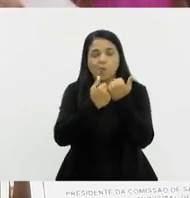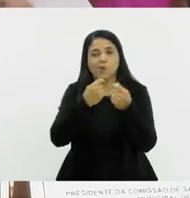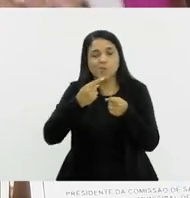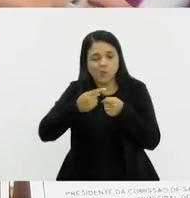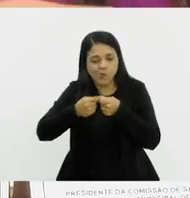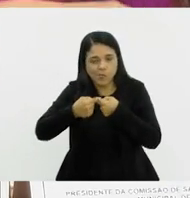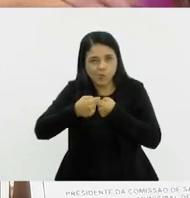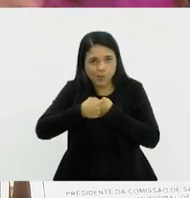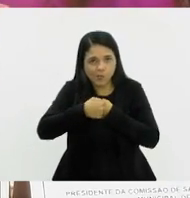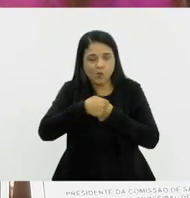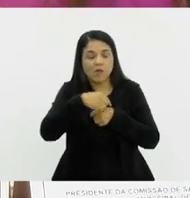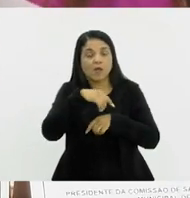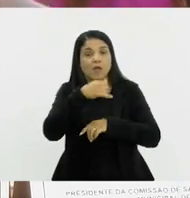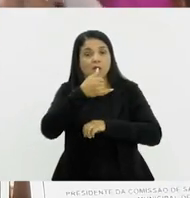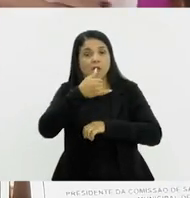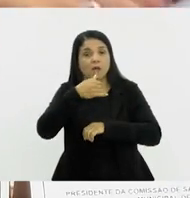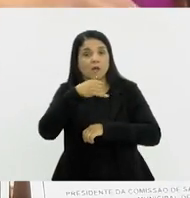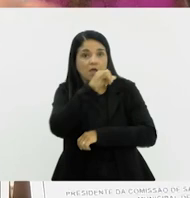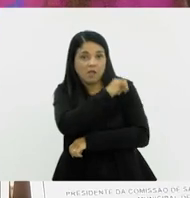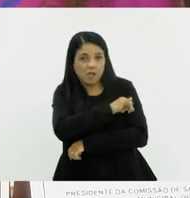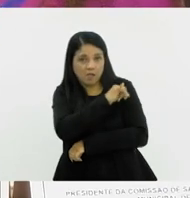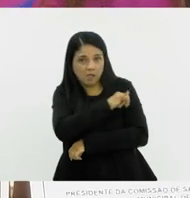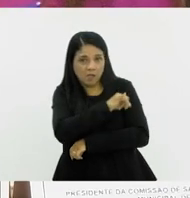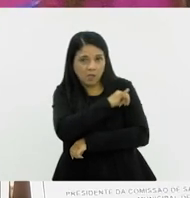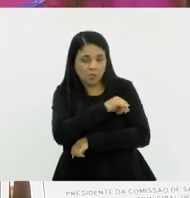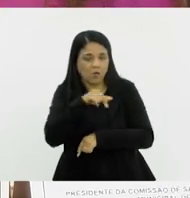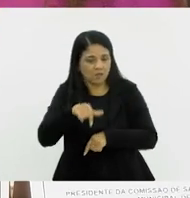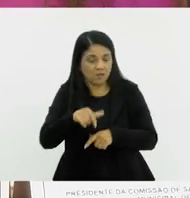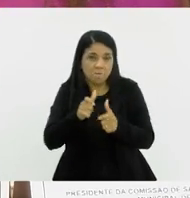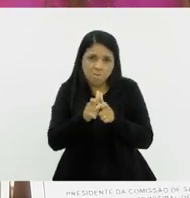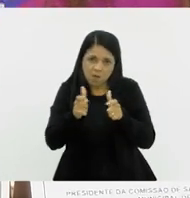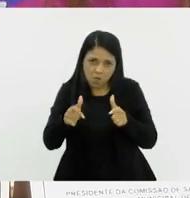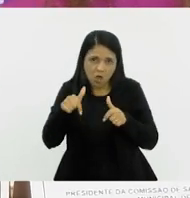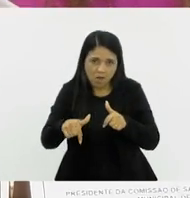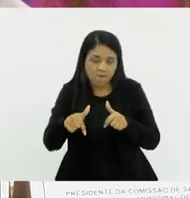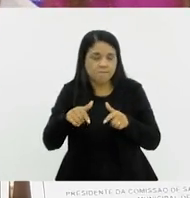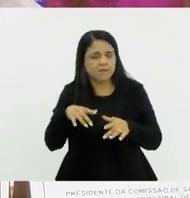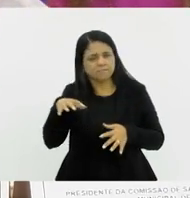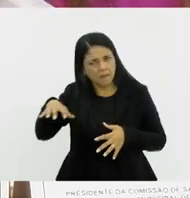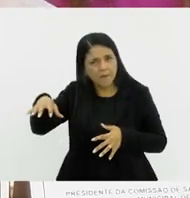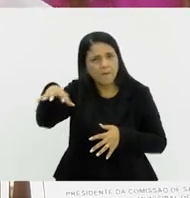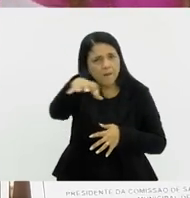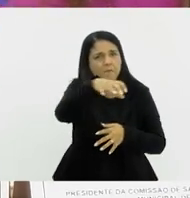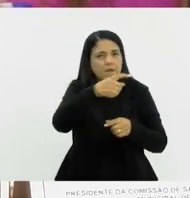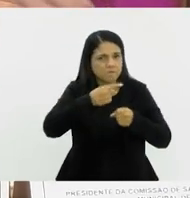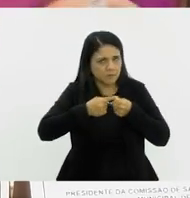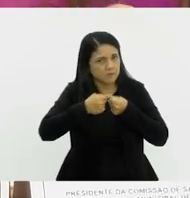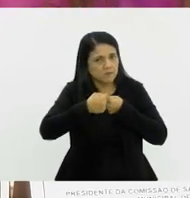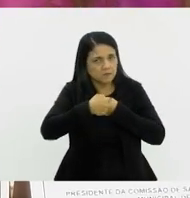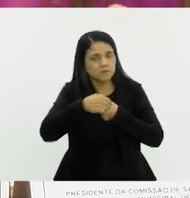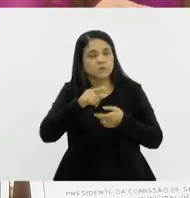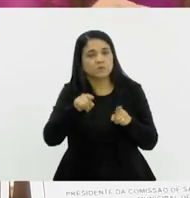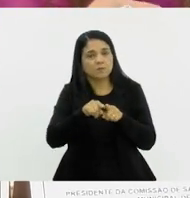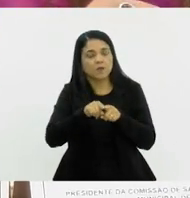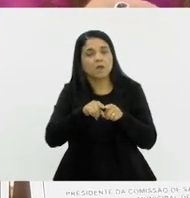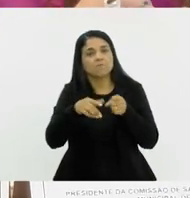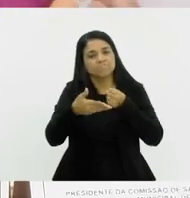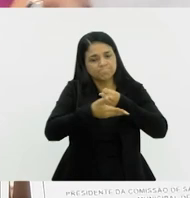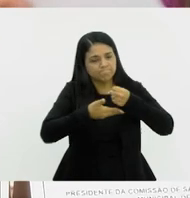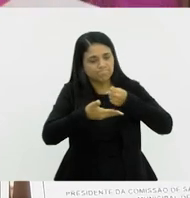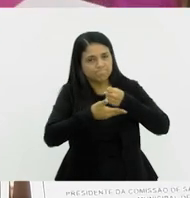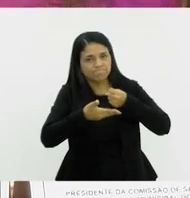ao município do Rio, na verdade, estou falando do município do Rio porque é o maior contingente, mas dos municípios em si, as equipes de atenção primária que hoje estão trabalhando